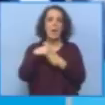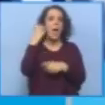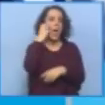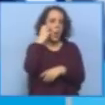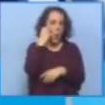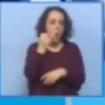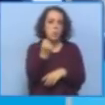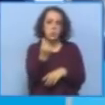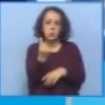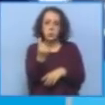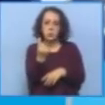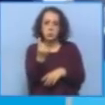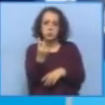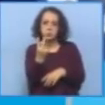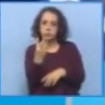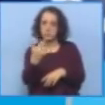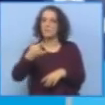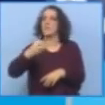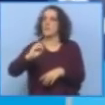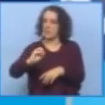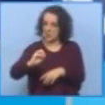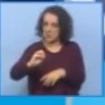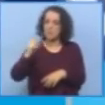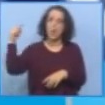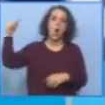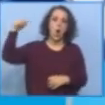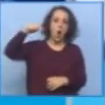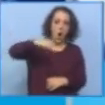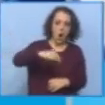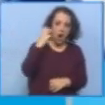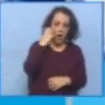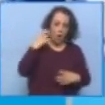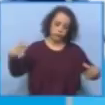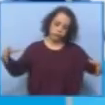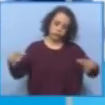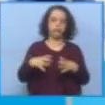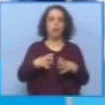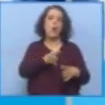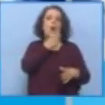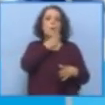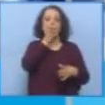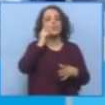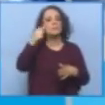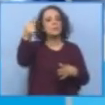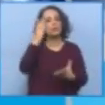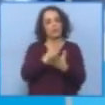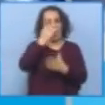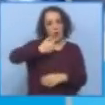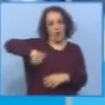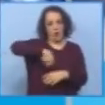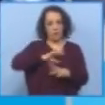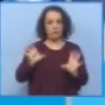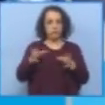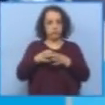angolanos, cerca de uns 20 vieram. Portanto, mas éramos o comboio especial só para nós, claro.